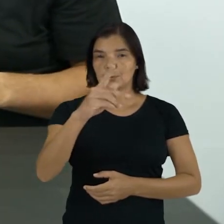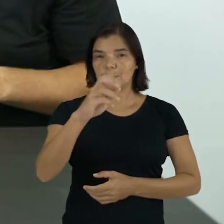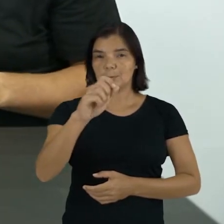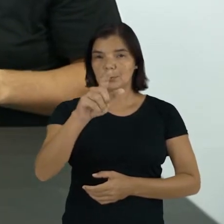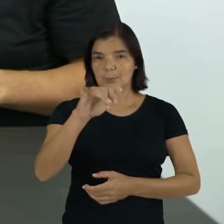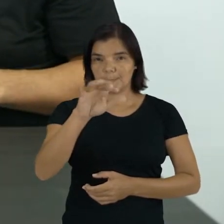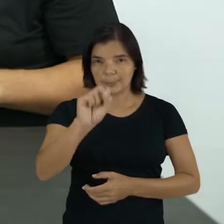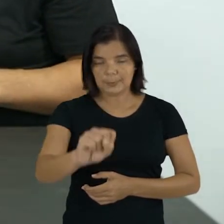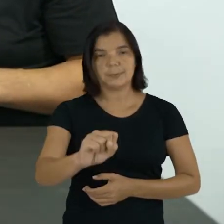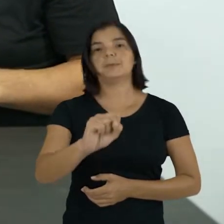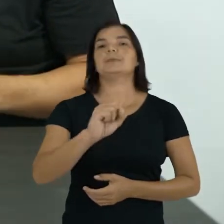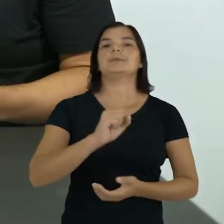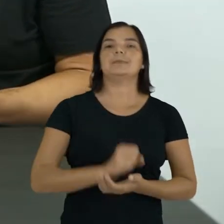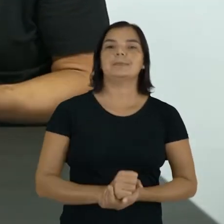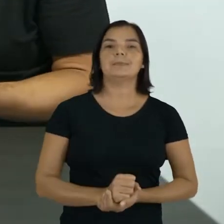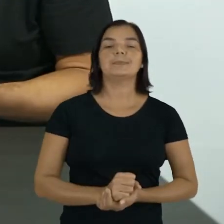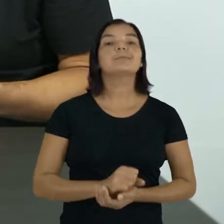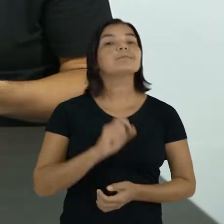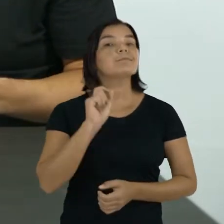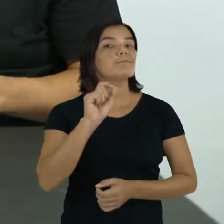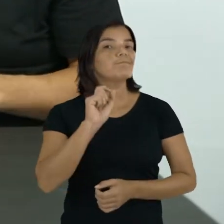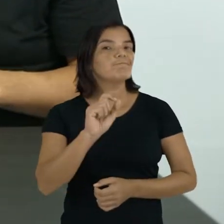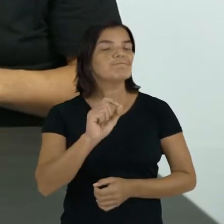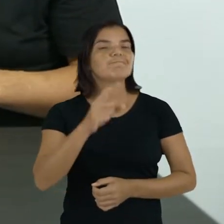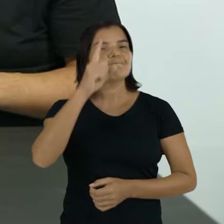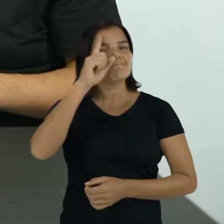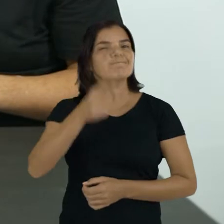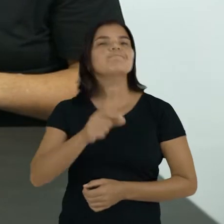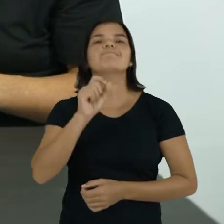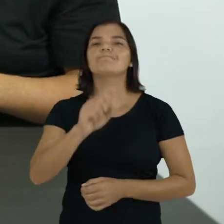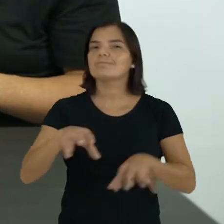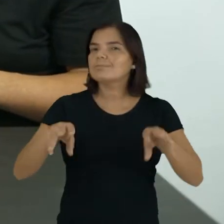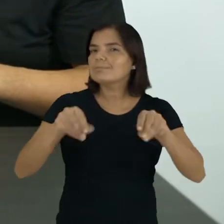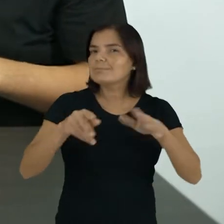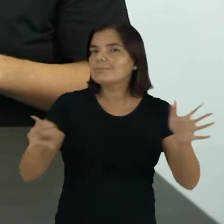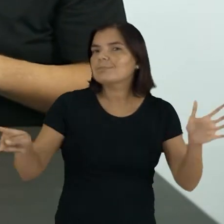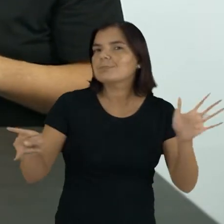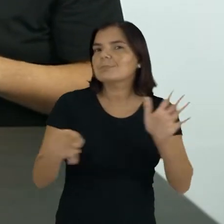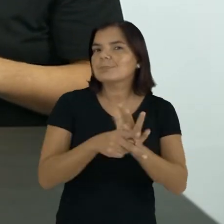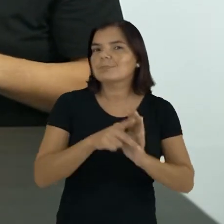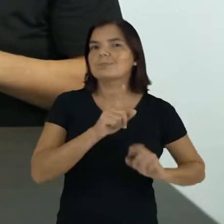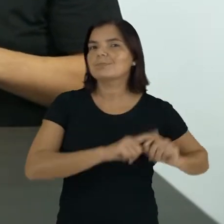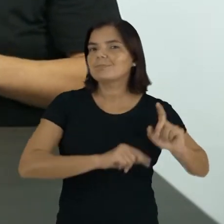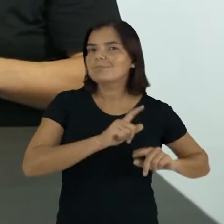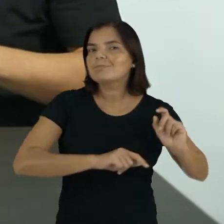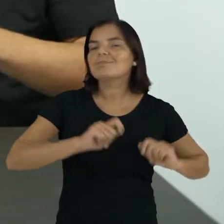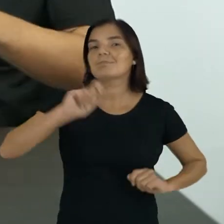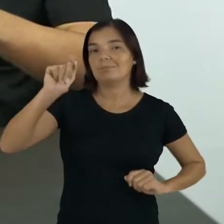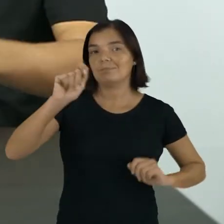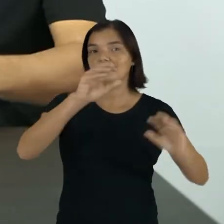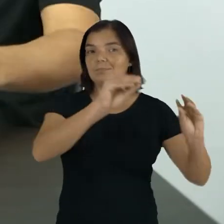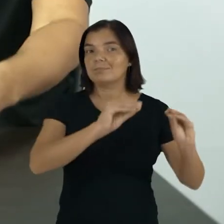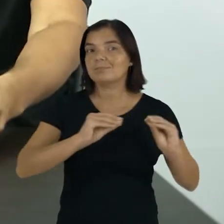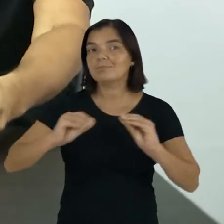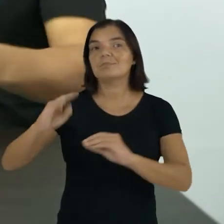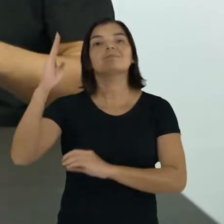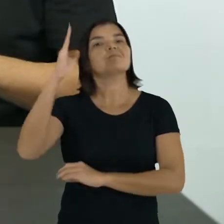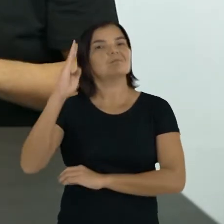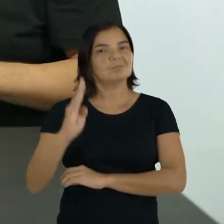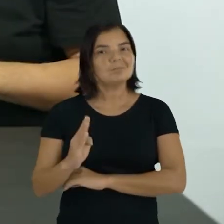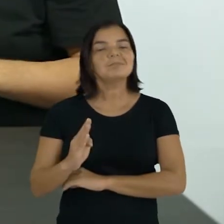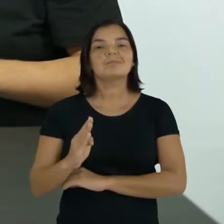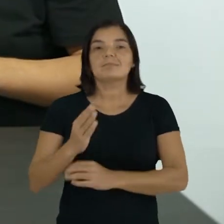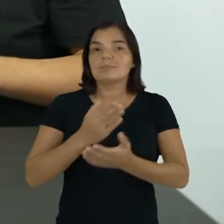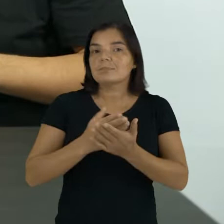1903. O Tratado de Petrópolis, ele determinou que o território acreano, ele passaria a ser brasileiro.